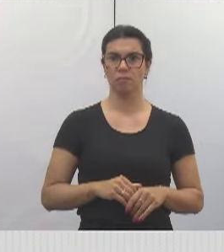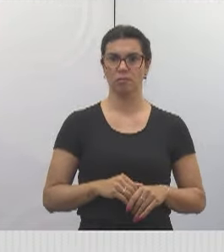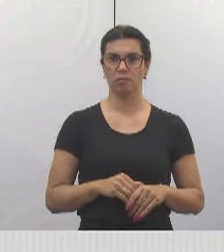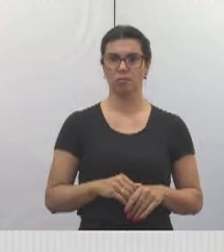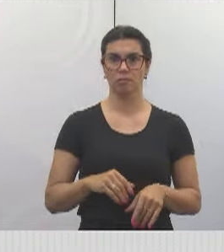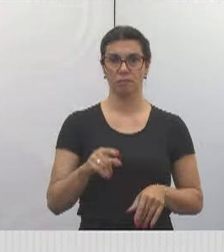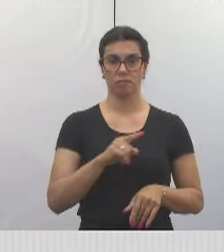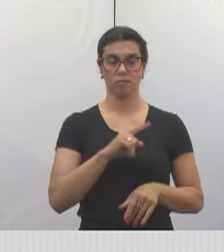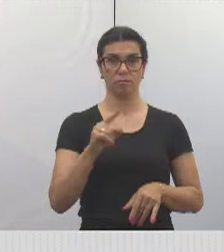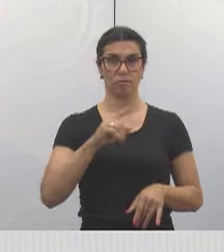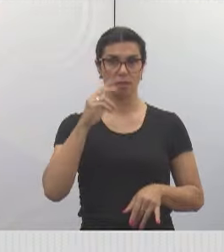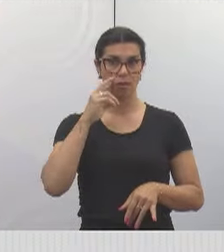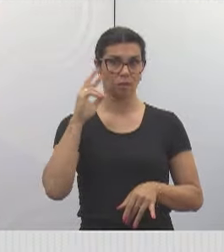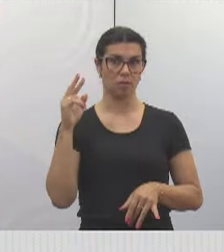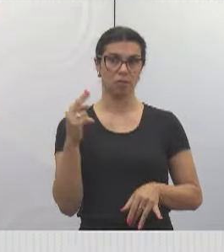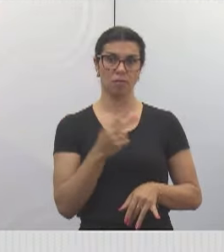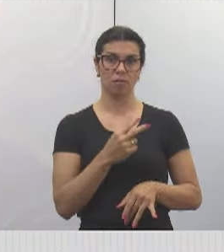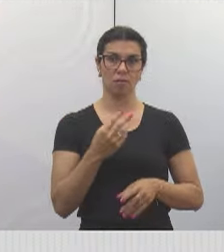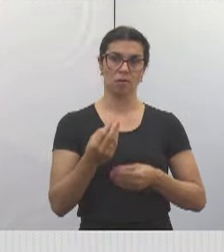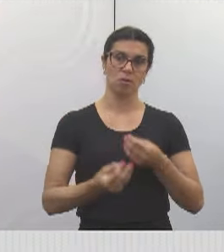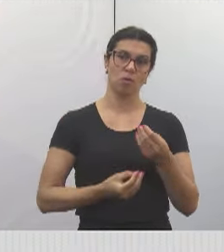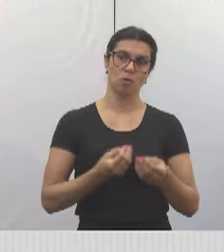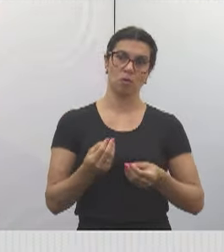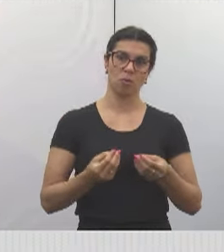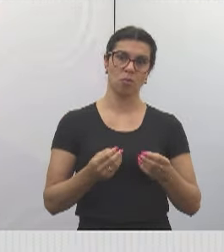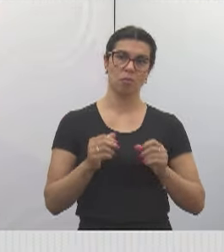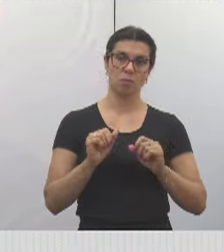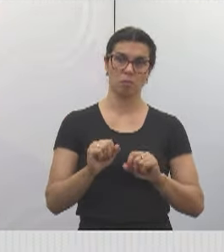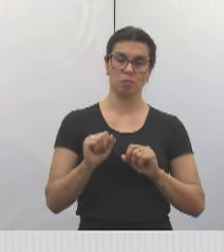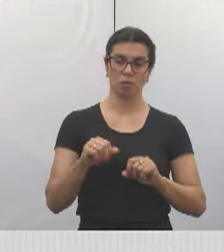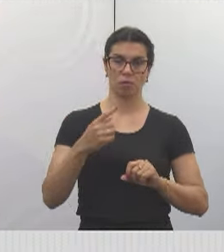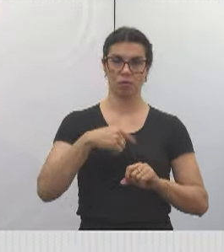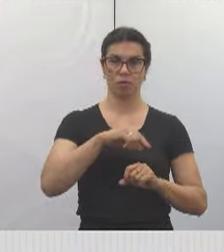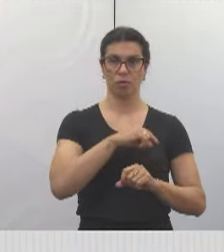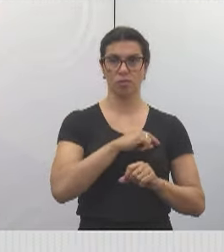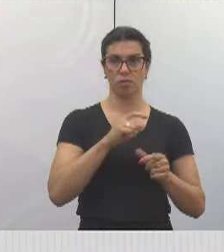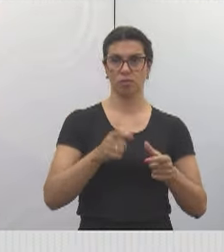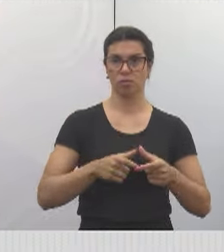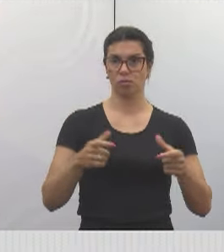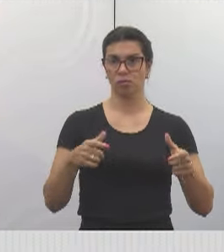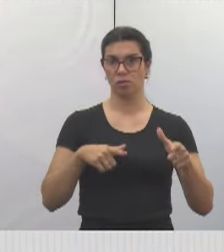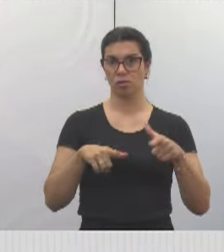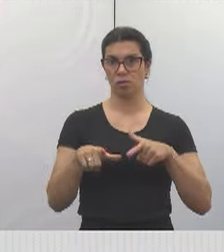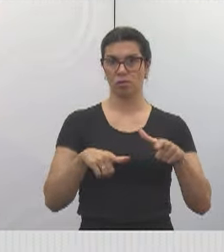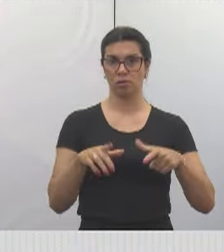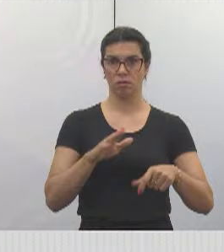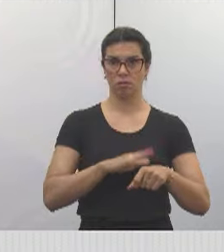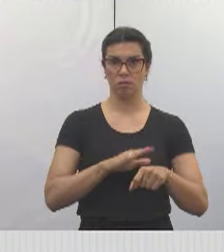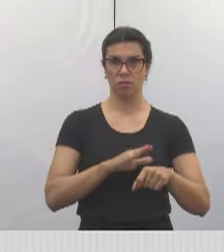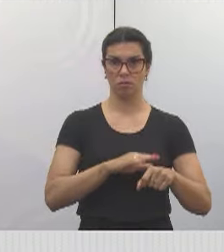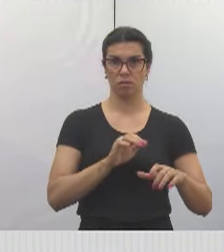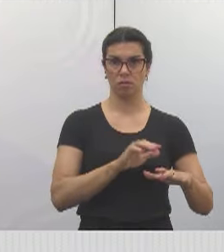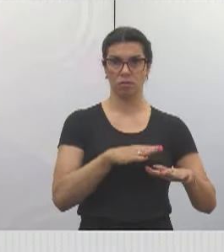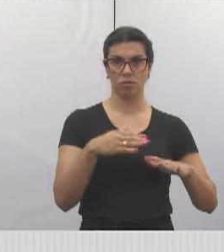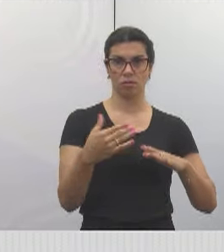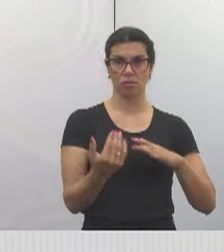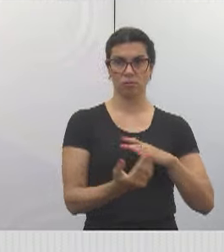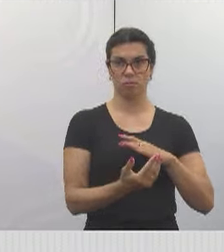Vocês veem como que pode a gente fazer um grande trabalho no bairro. Parque Meia Lua